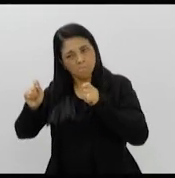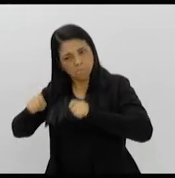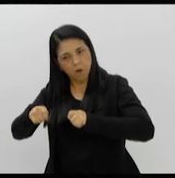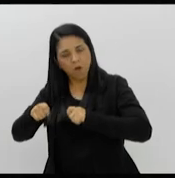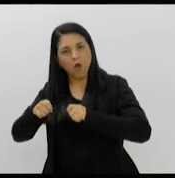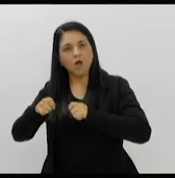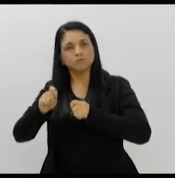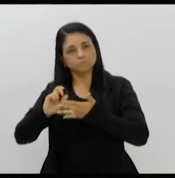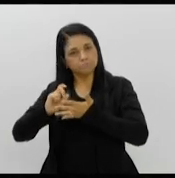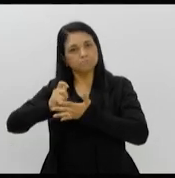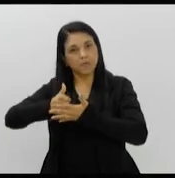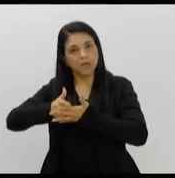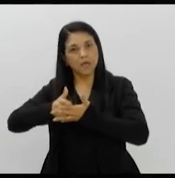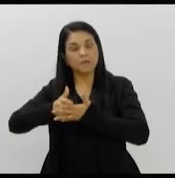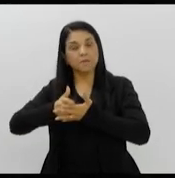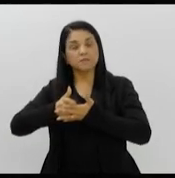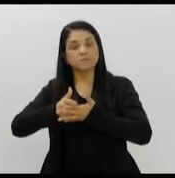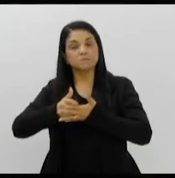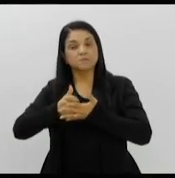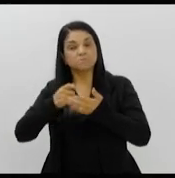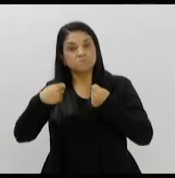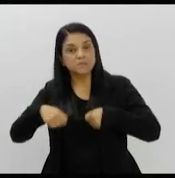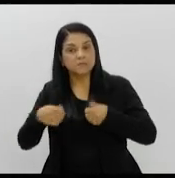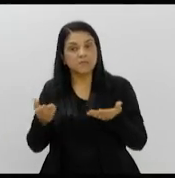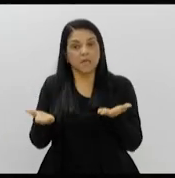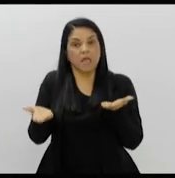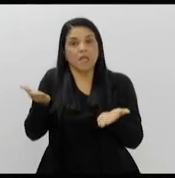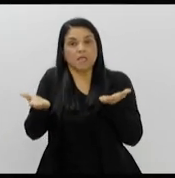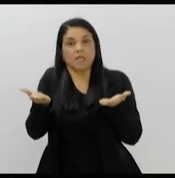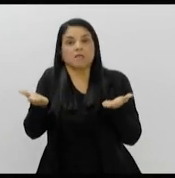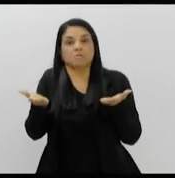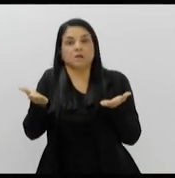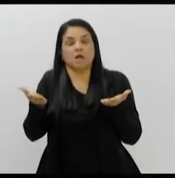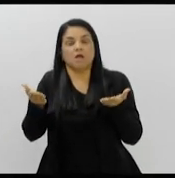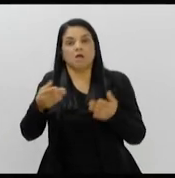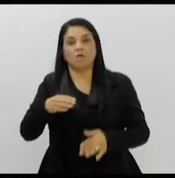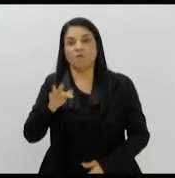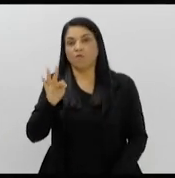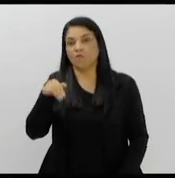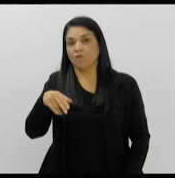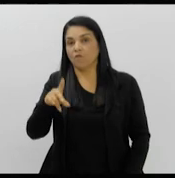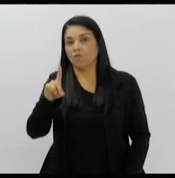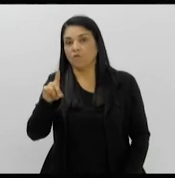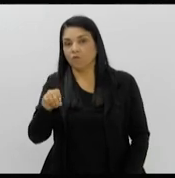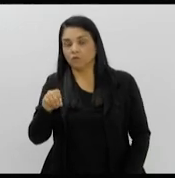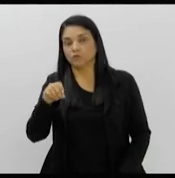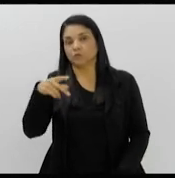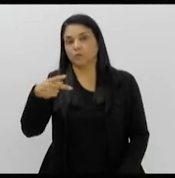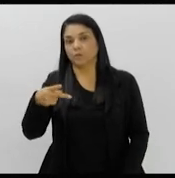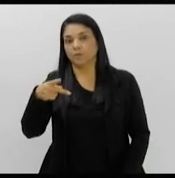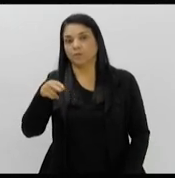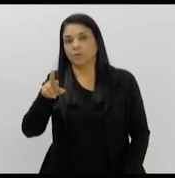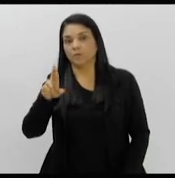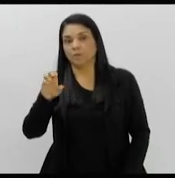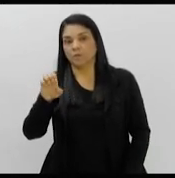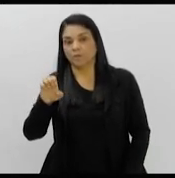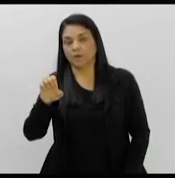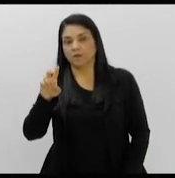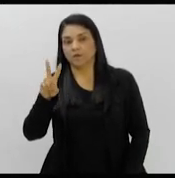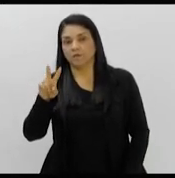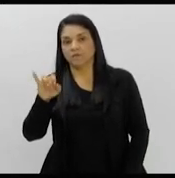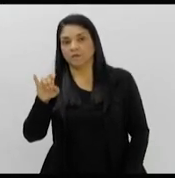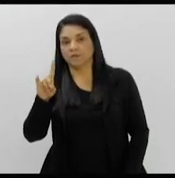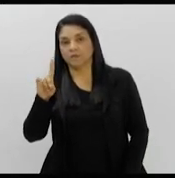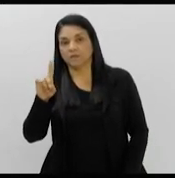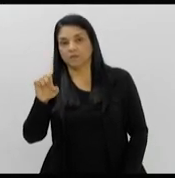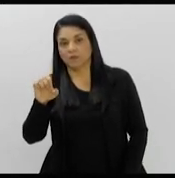único do Rio previdência e ele queria exatamente desequilibre por qu para que suas contas de